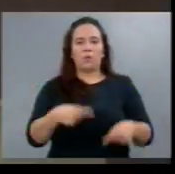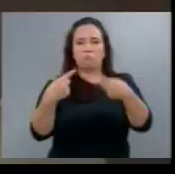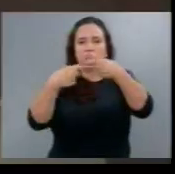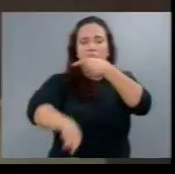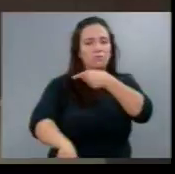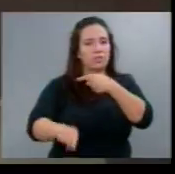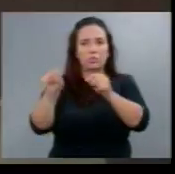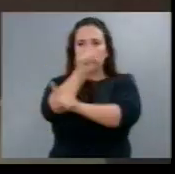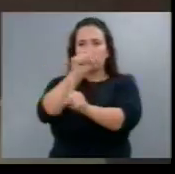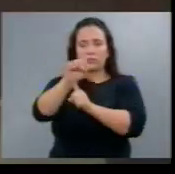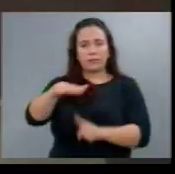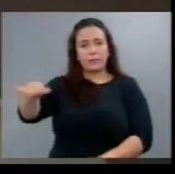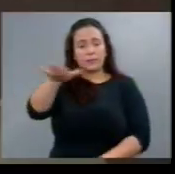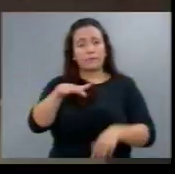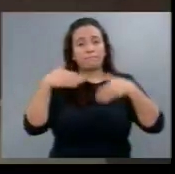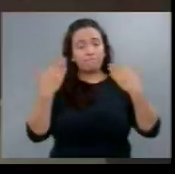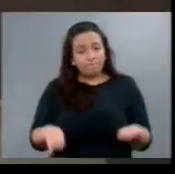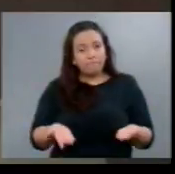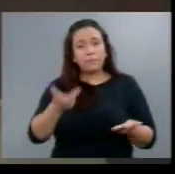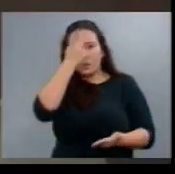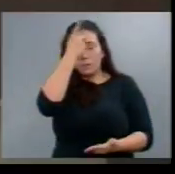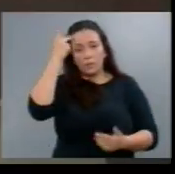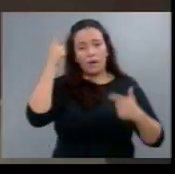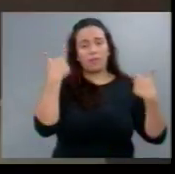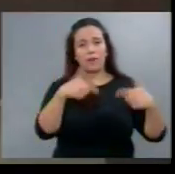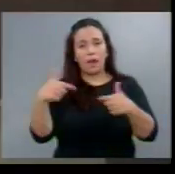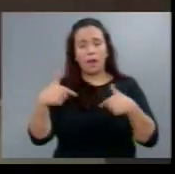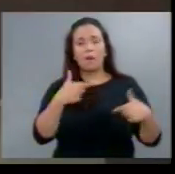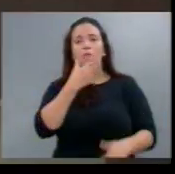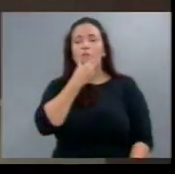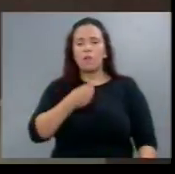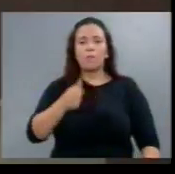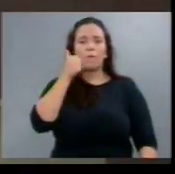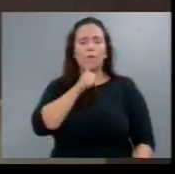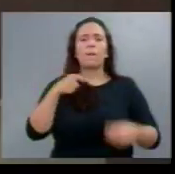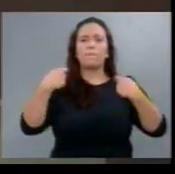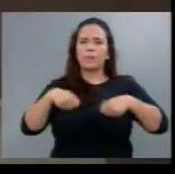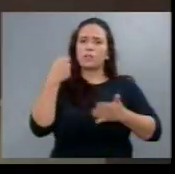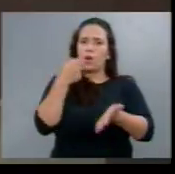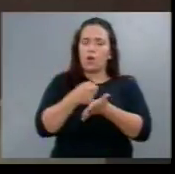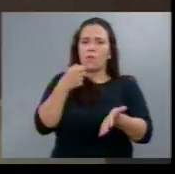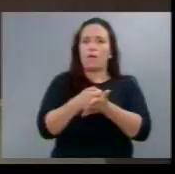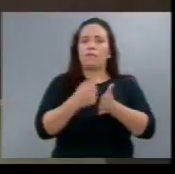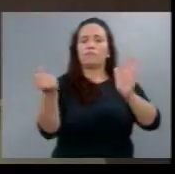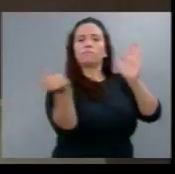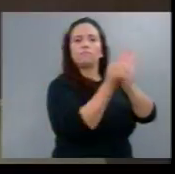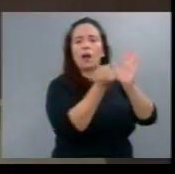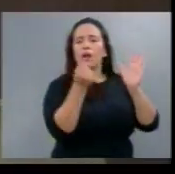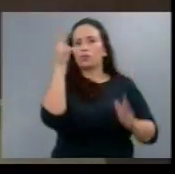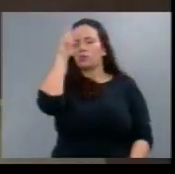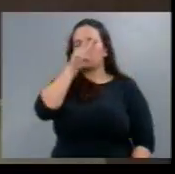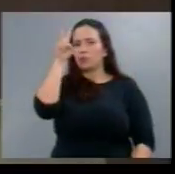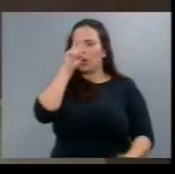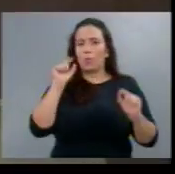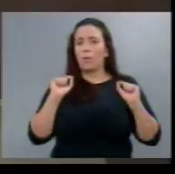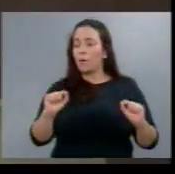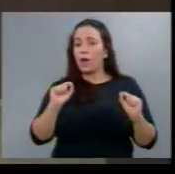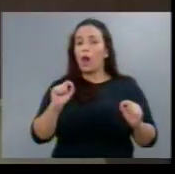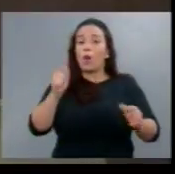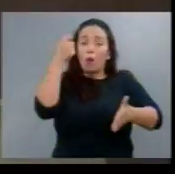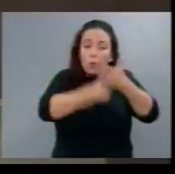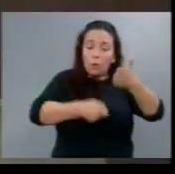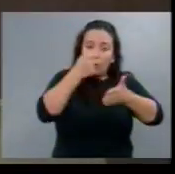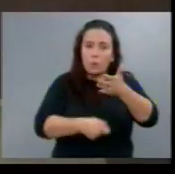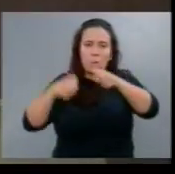uma vez, fica aos trabalhadores e trabalhadoras a obrigação de fazerem história, porque eles sabem que só a